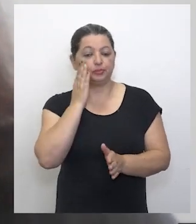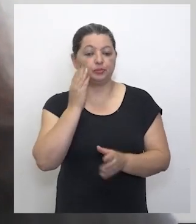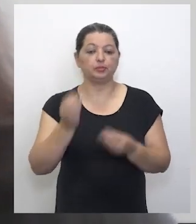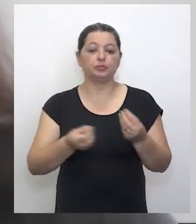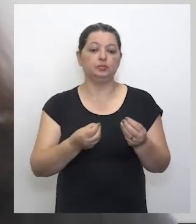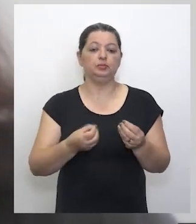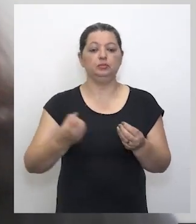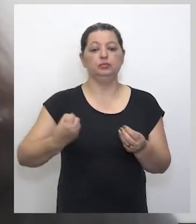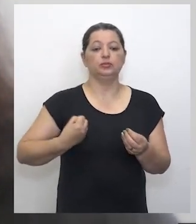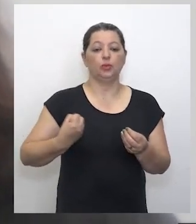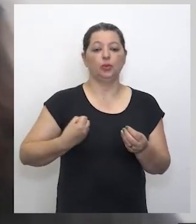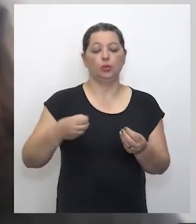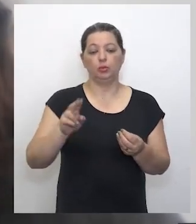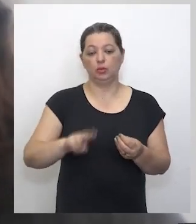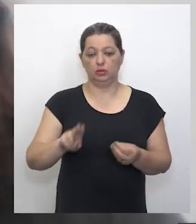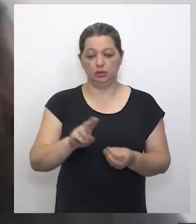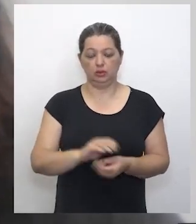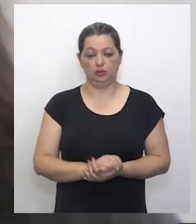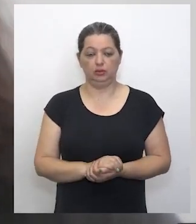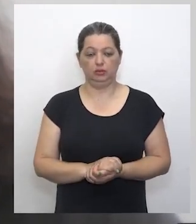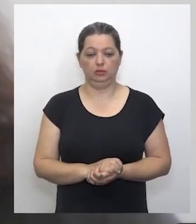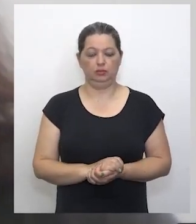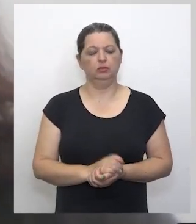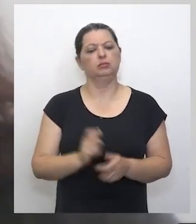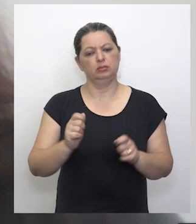os números, ele pode